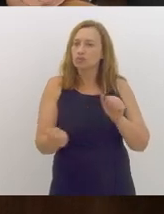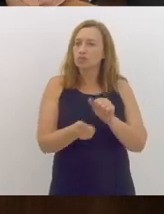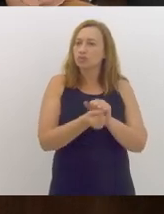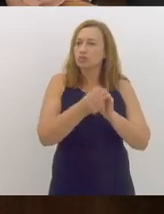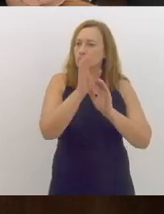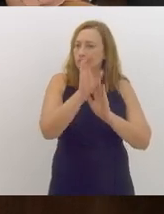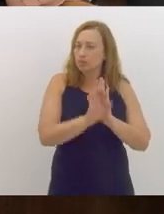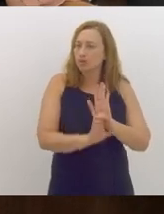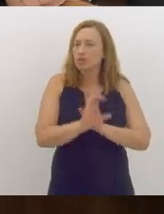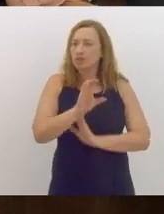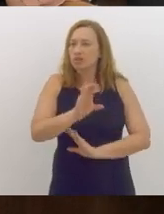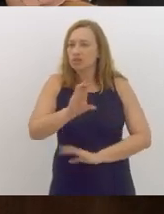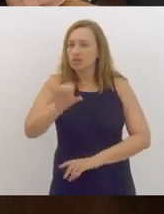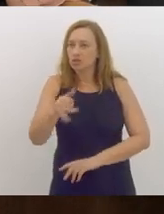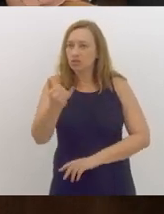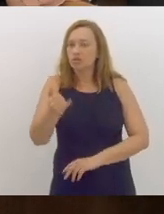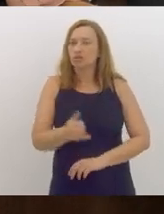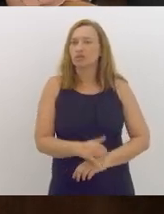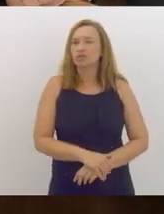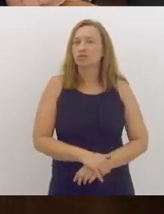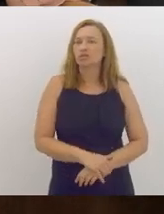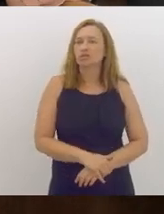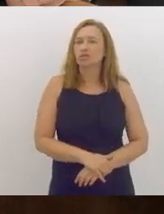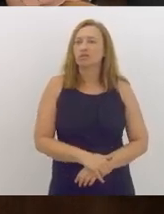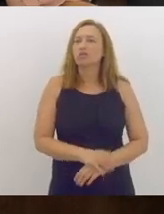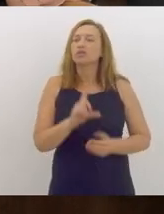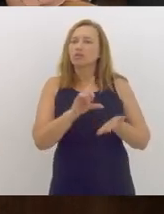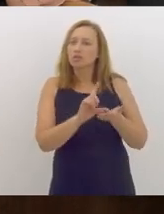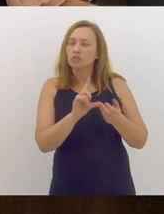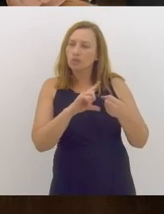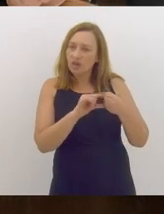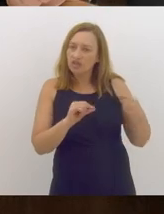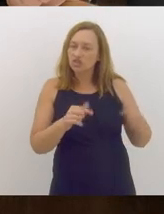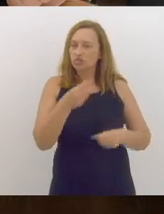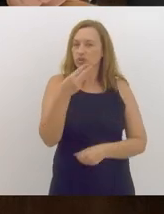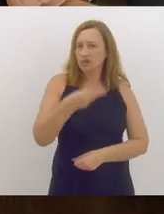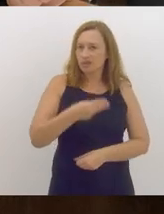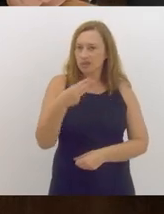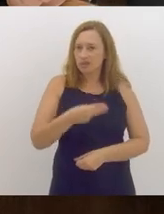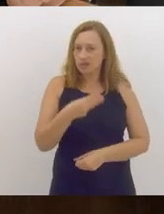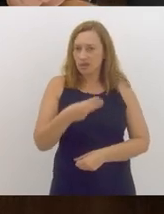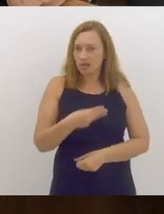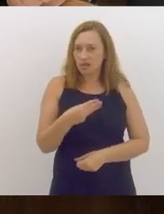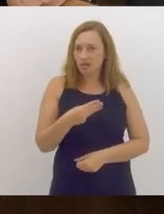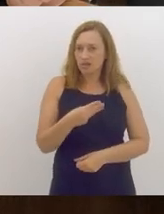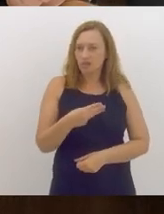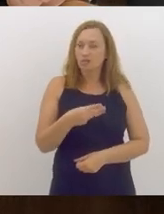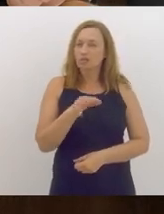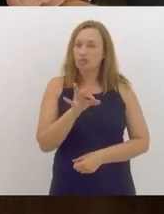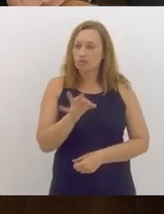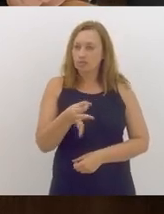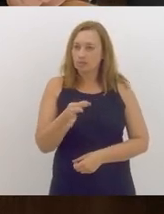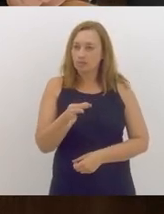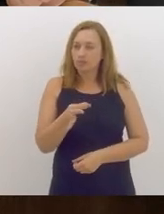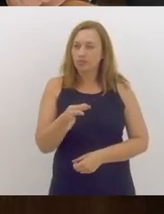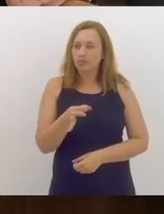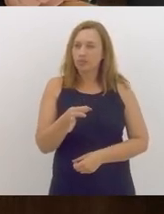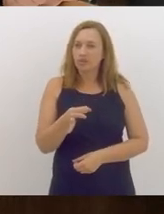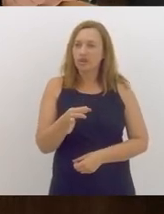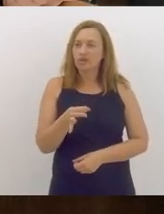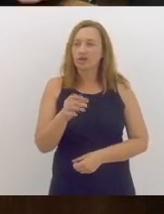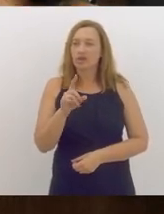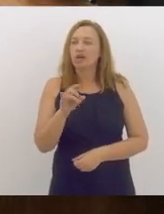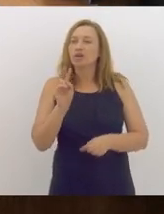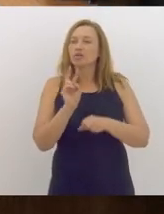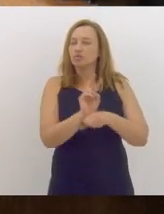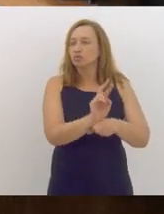emendas da CCJ e que no artigo 3º ficou explicitado que a linha de